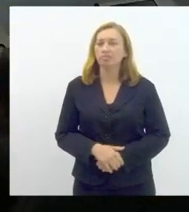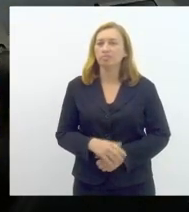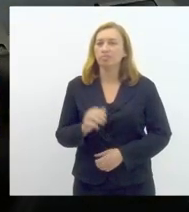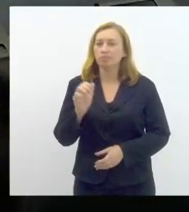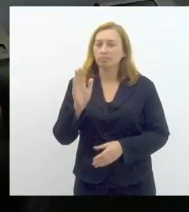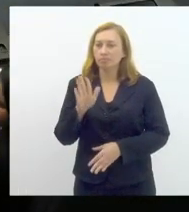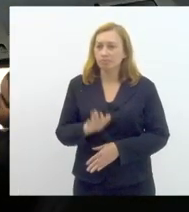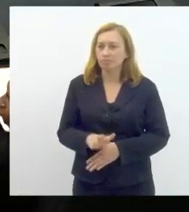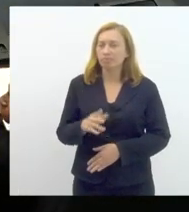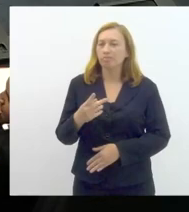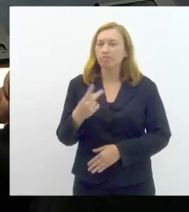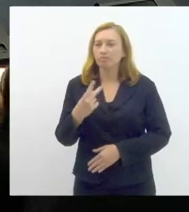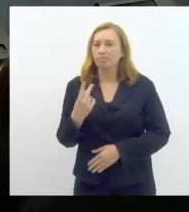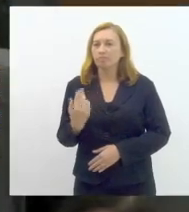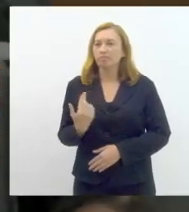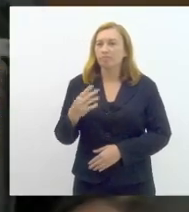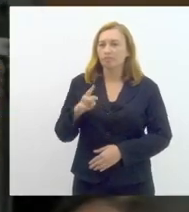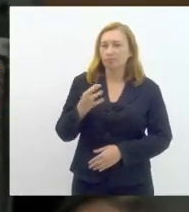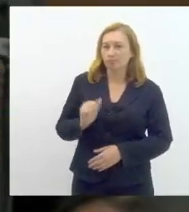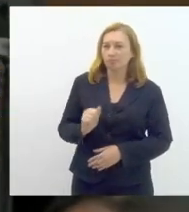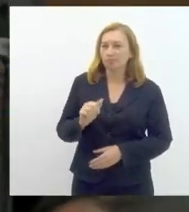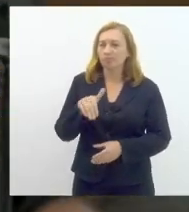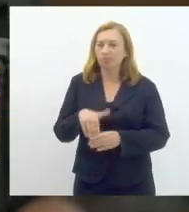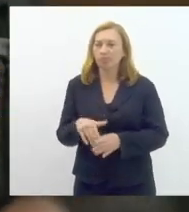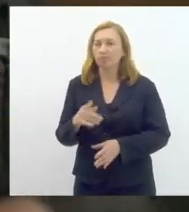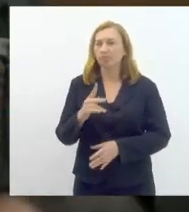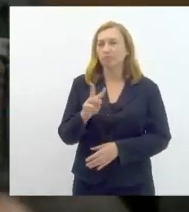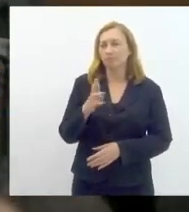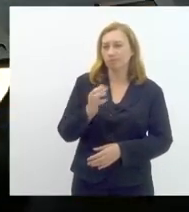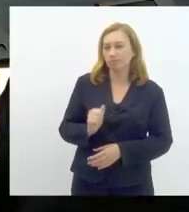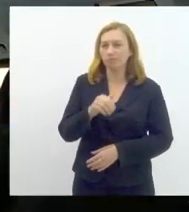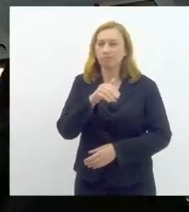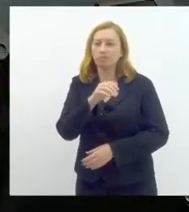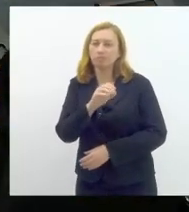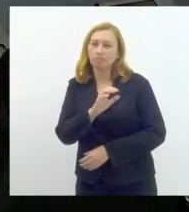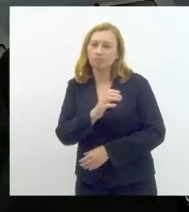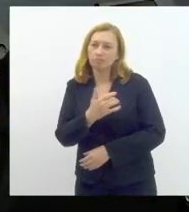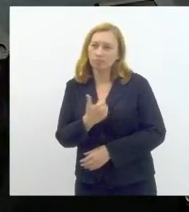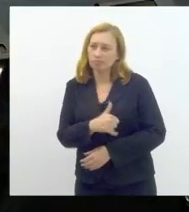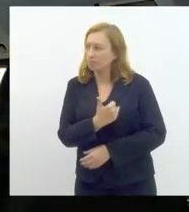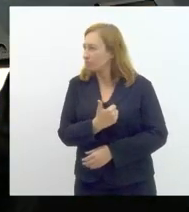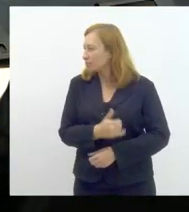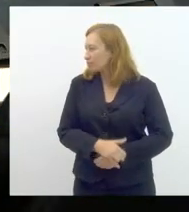Boa tarde, eu me chamo Rebeca Victoria e vou votar na Rebeca de São João de Meriti.